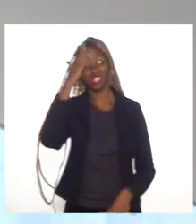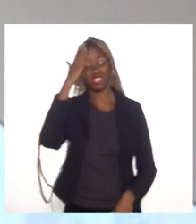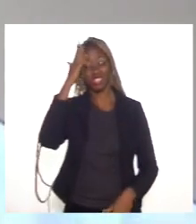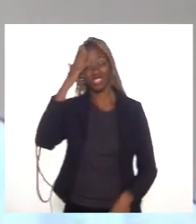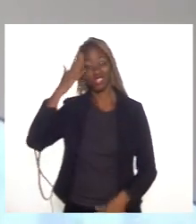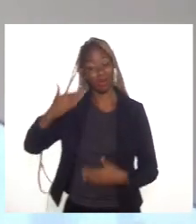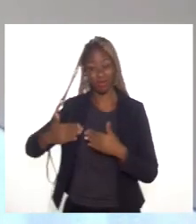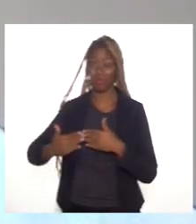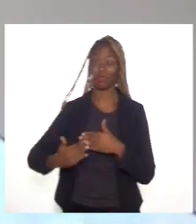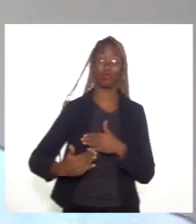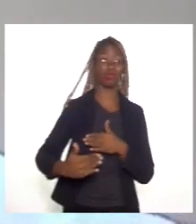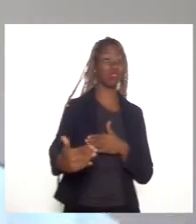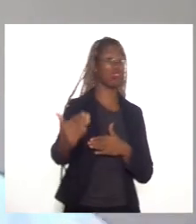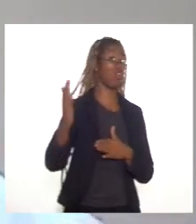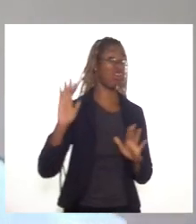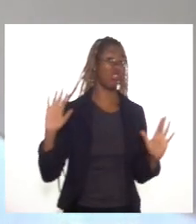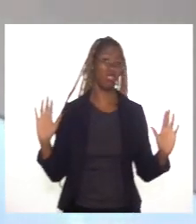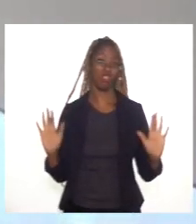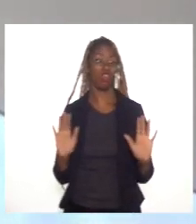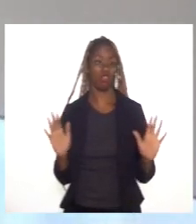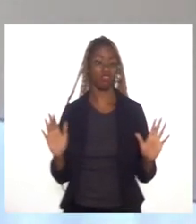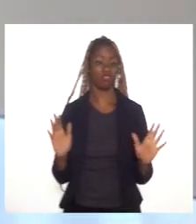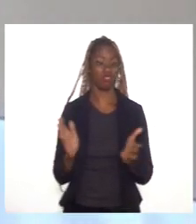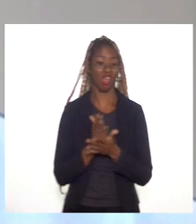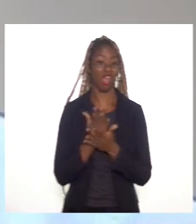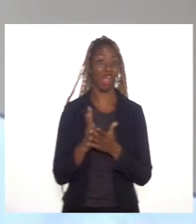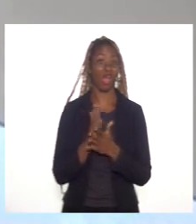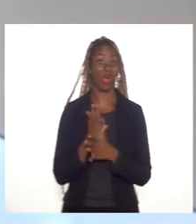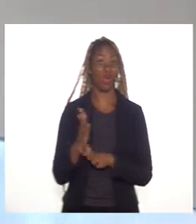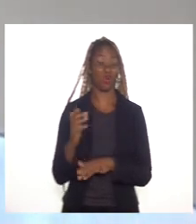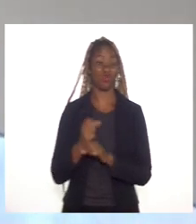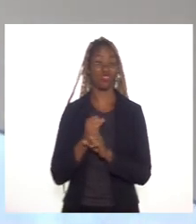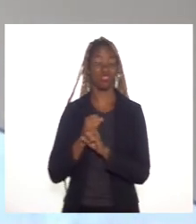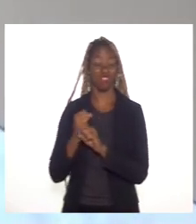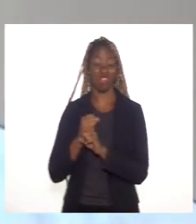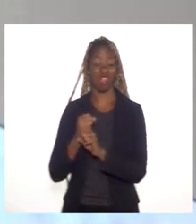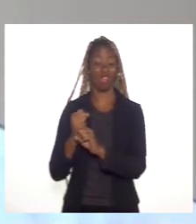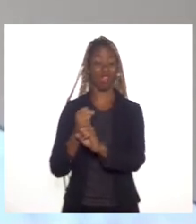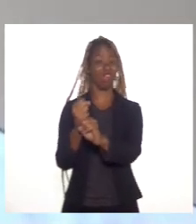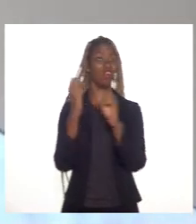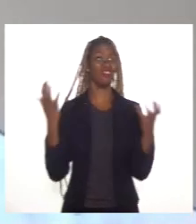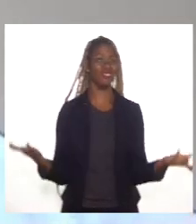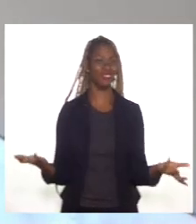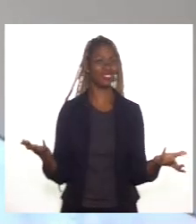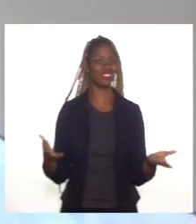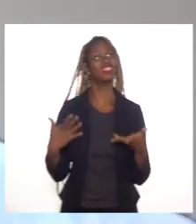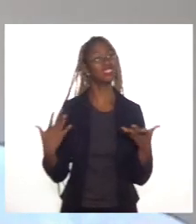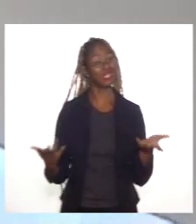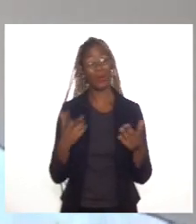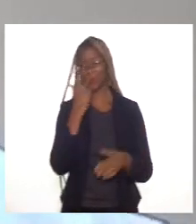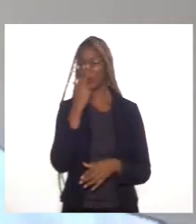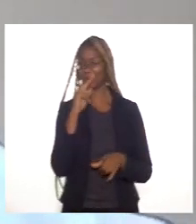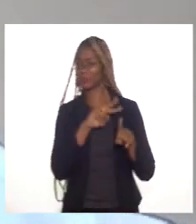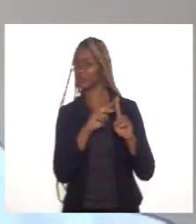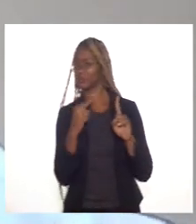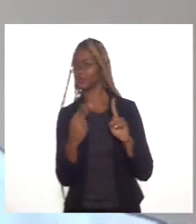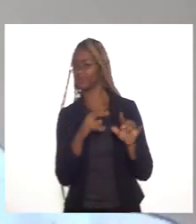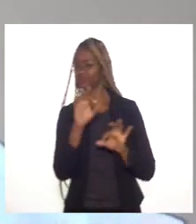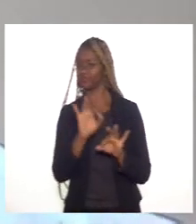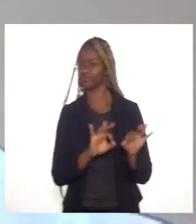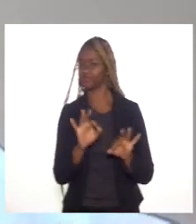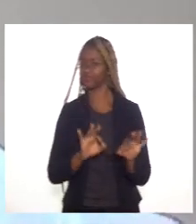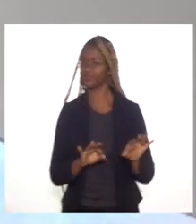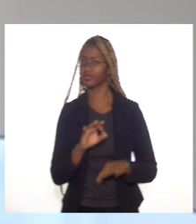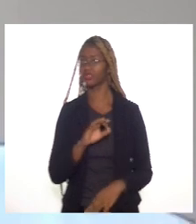por algum tempo, vão atravessar alguns anos. Então, me pareceu que, do ponto de vista do planejamento das